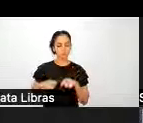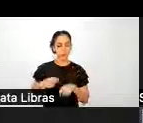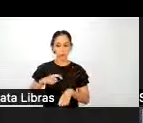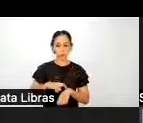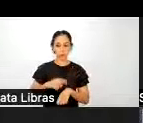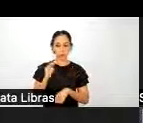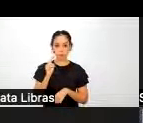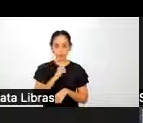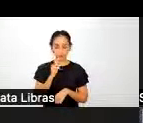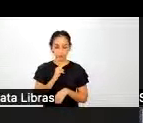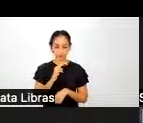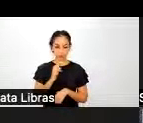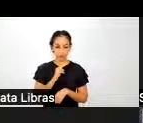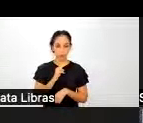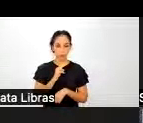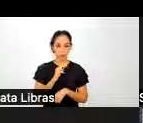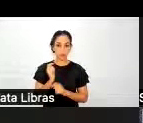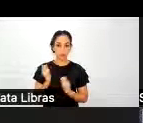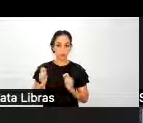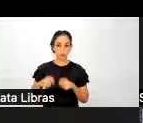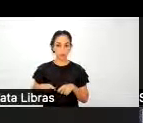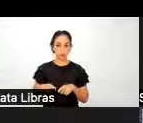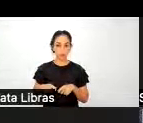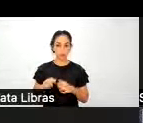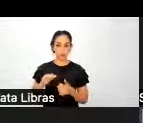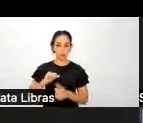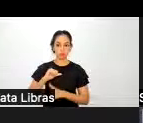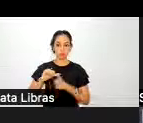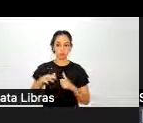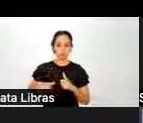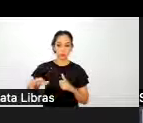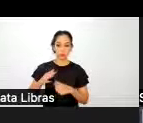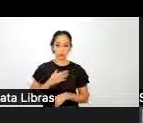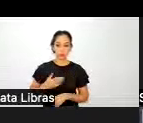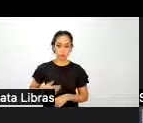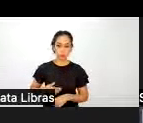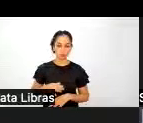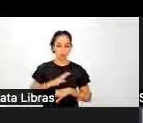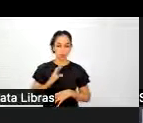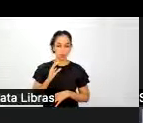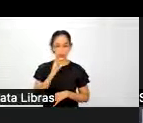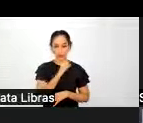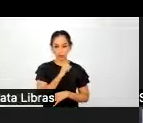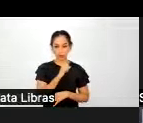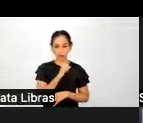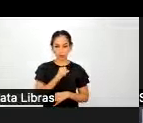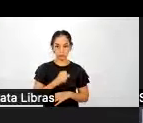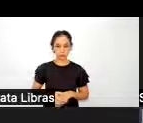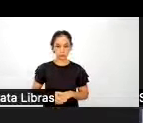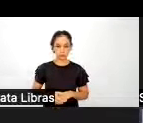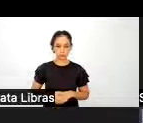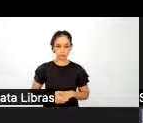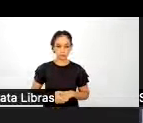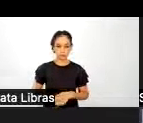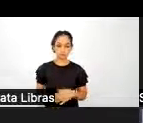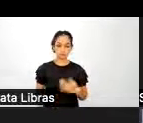emergência sanitária, com a possibilidade de transformar os espaços públicos de forma rápida e de alto impacto.